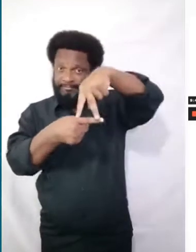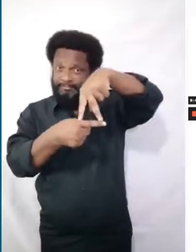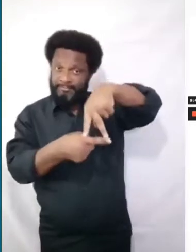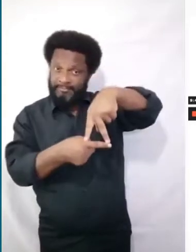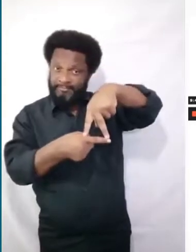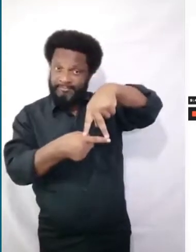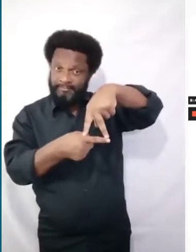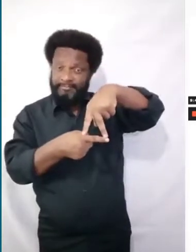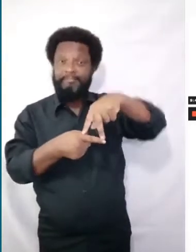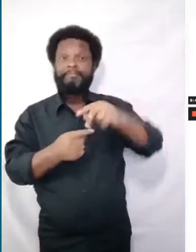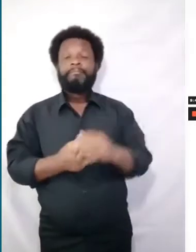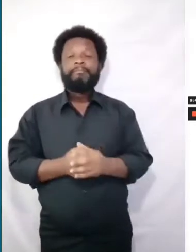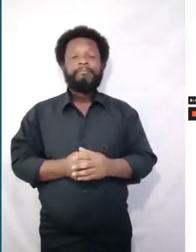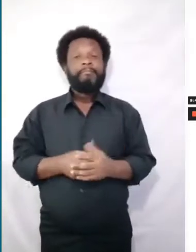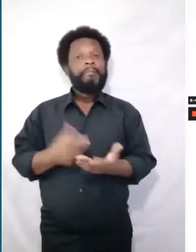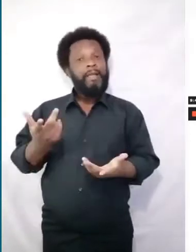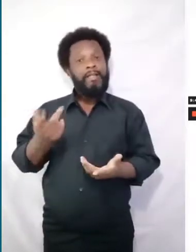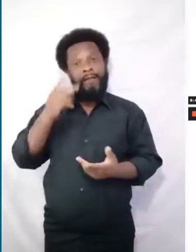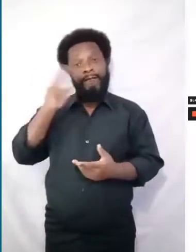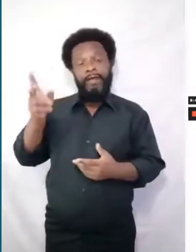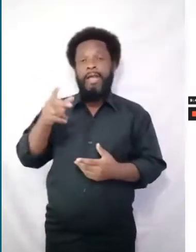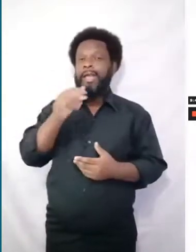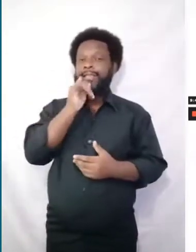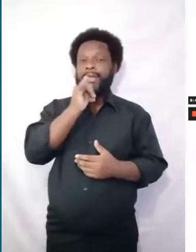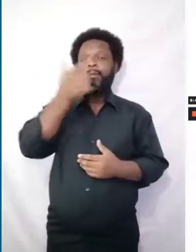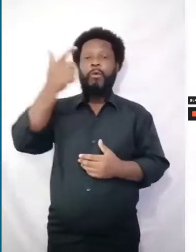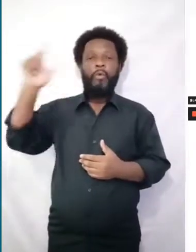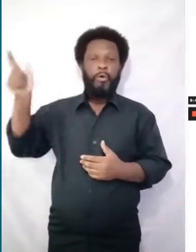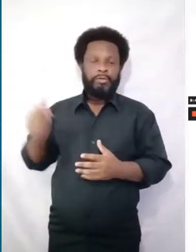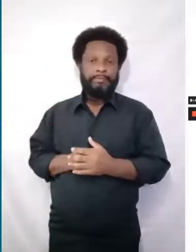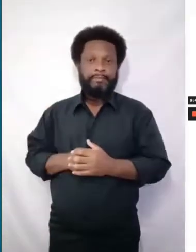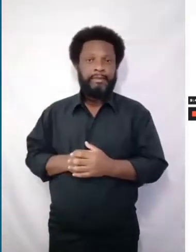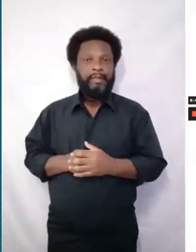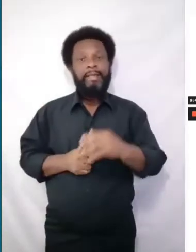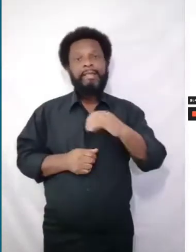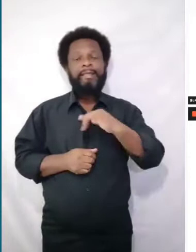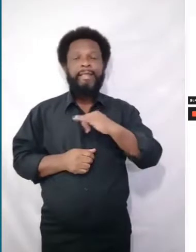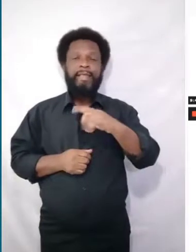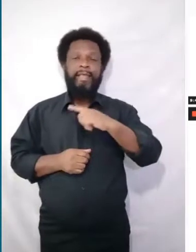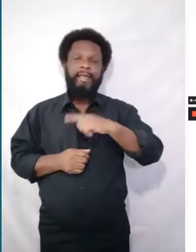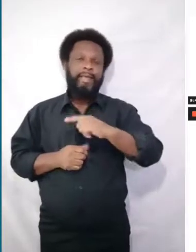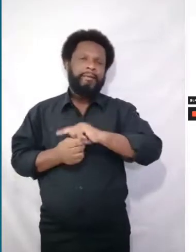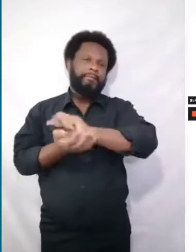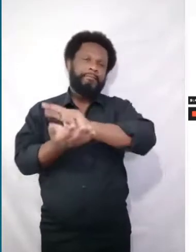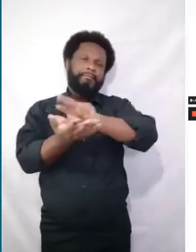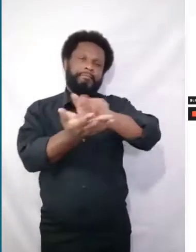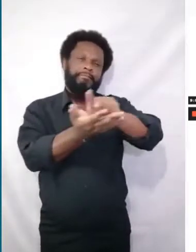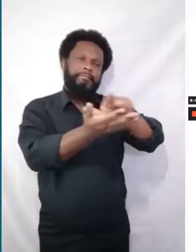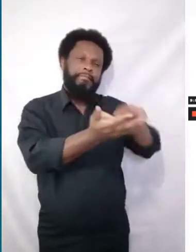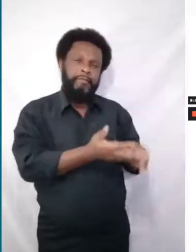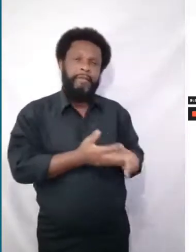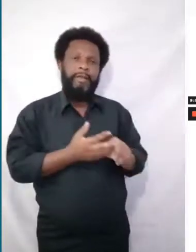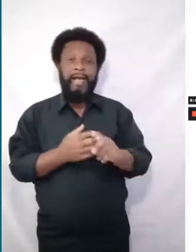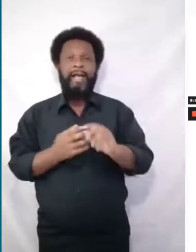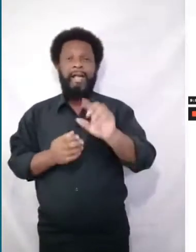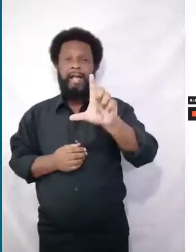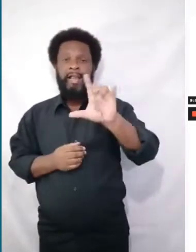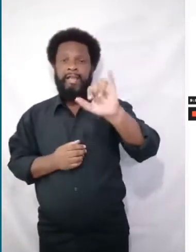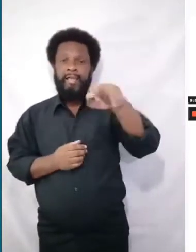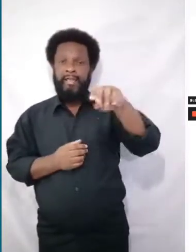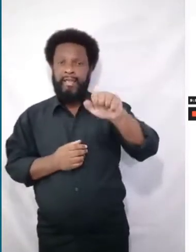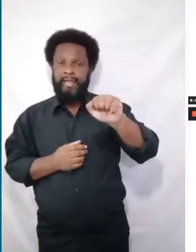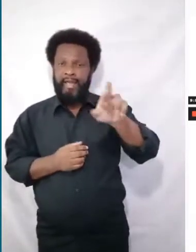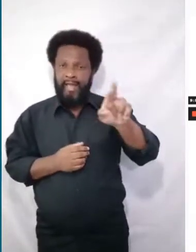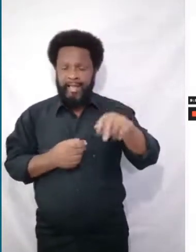considerar os vértices de triângulo, cada um dos flúors. Bom, bem, vamos ver outros exemplos. Percebam que a gente está vendo várias